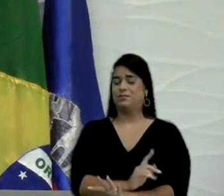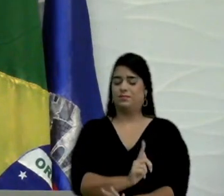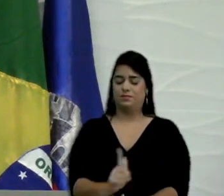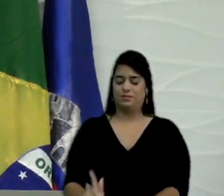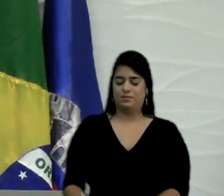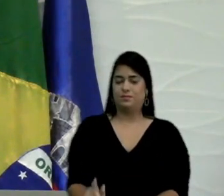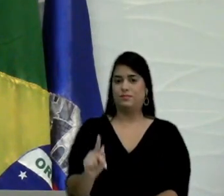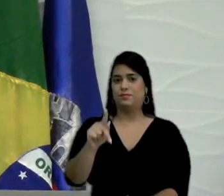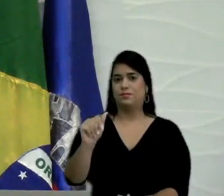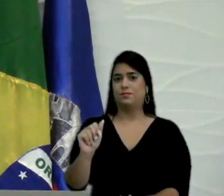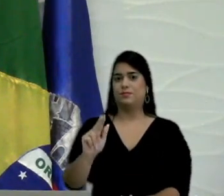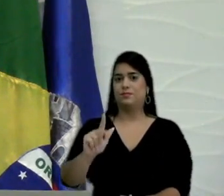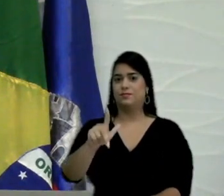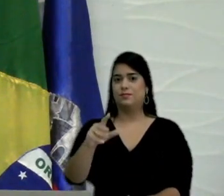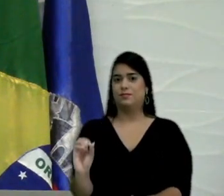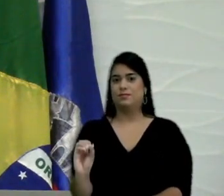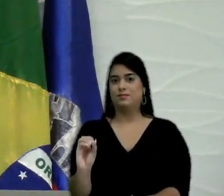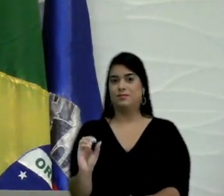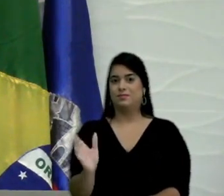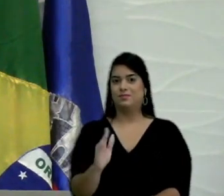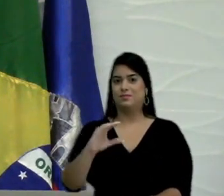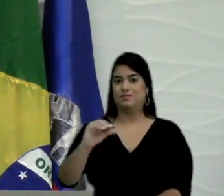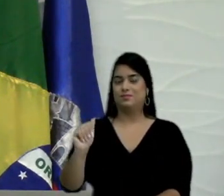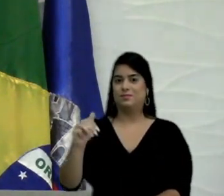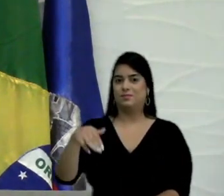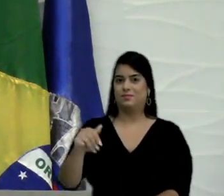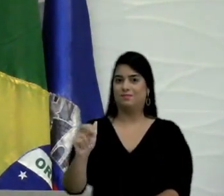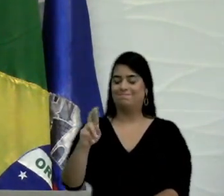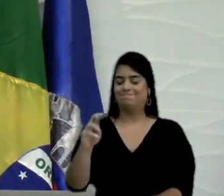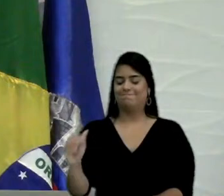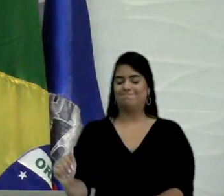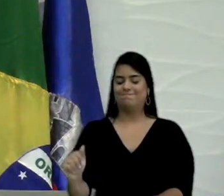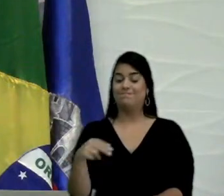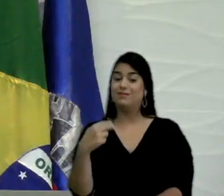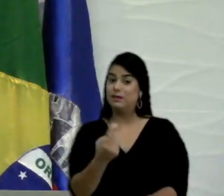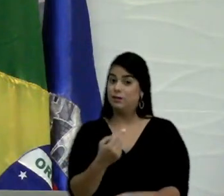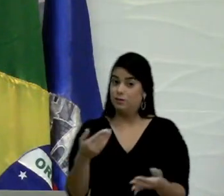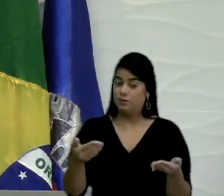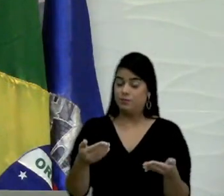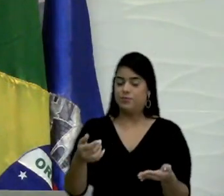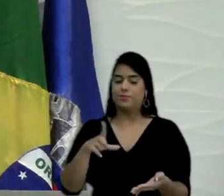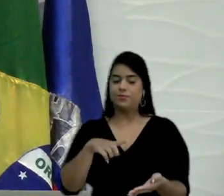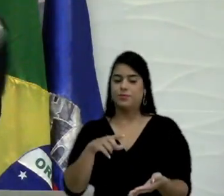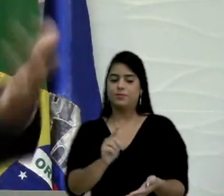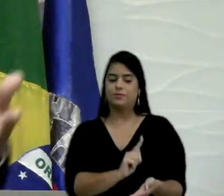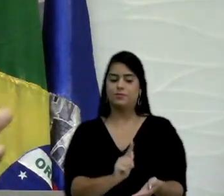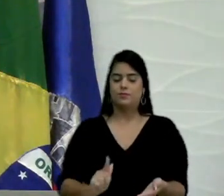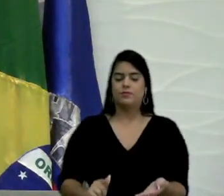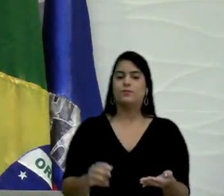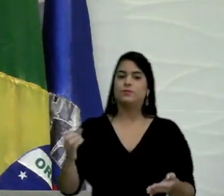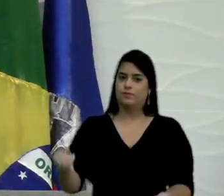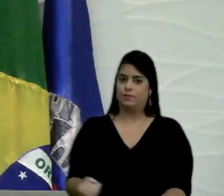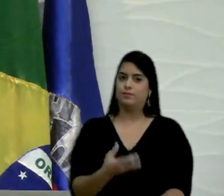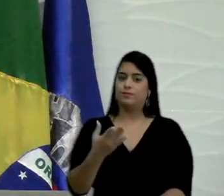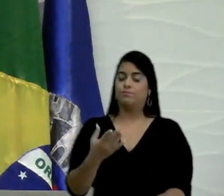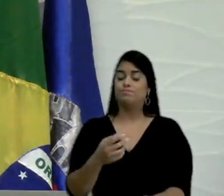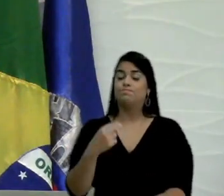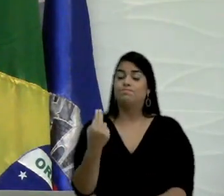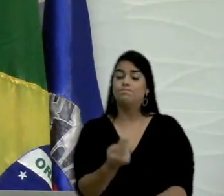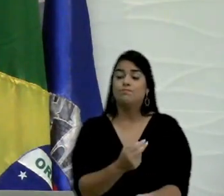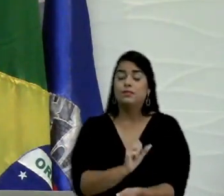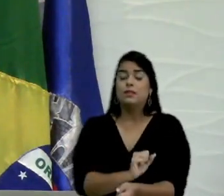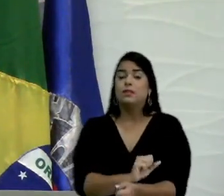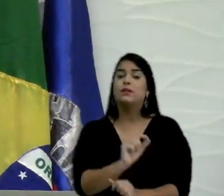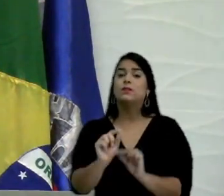câmer e nós eh hoje temos uma nova governadora e a esperança de todos é que